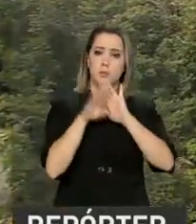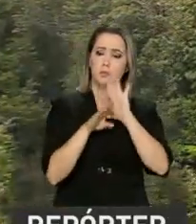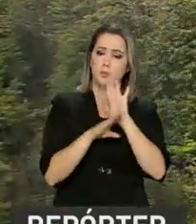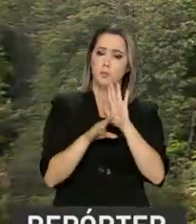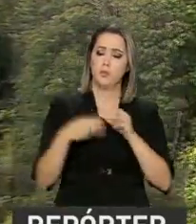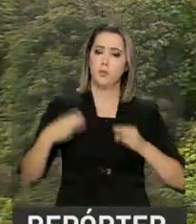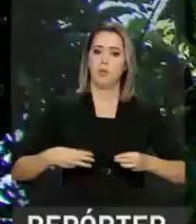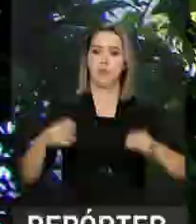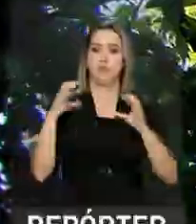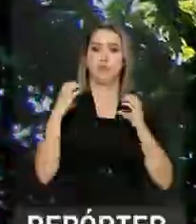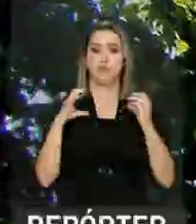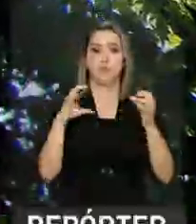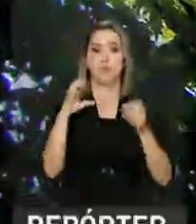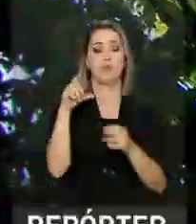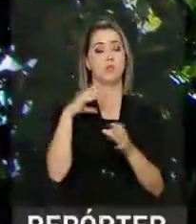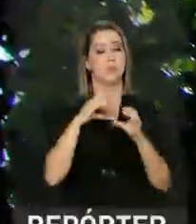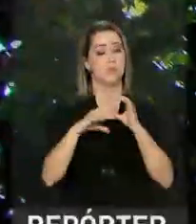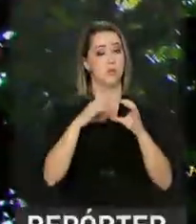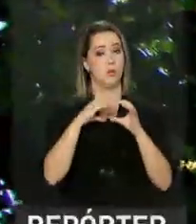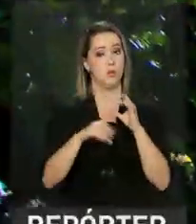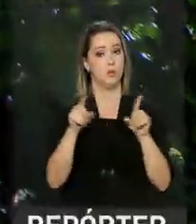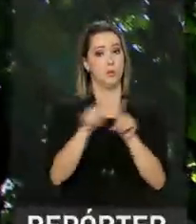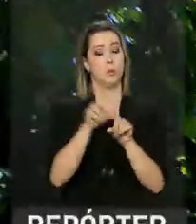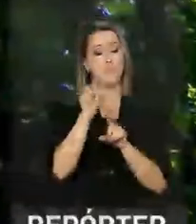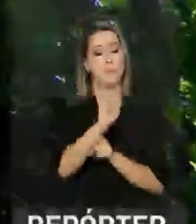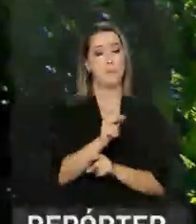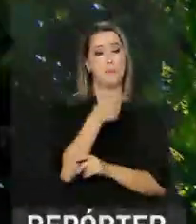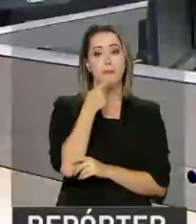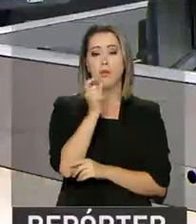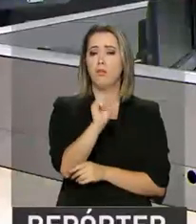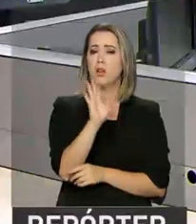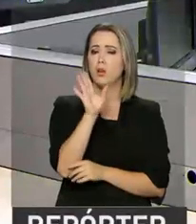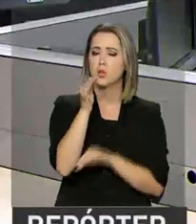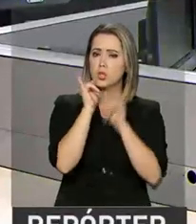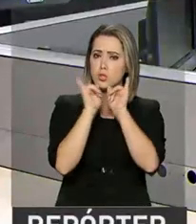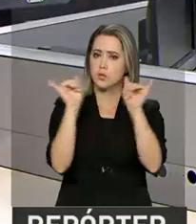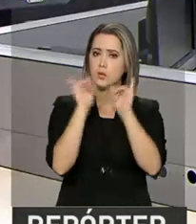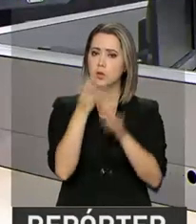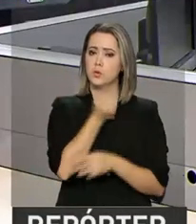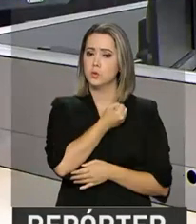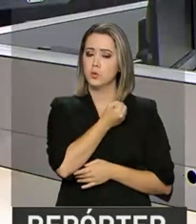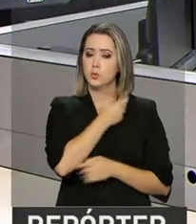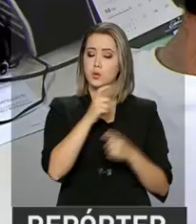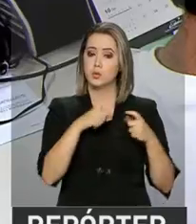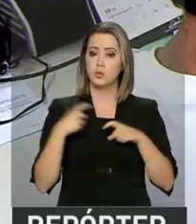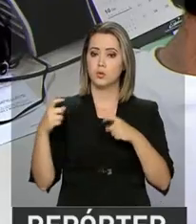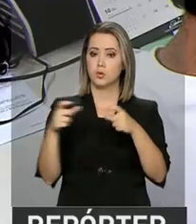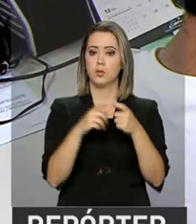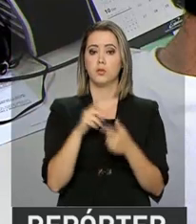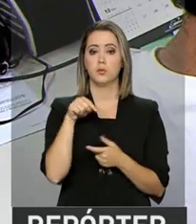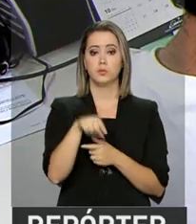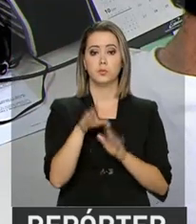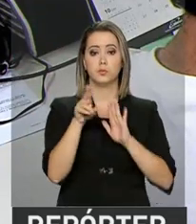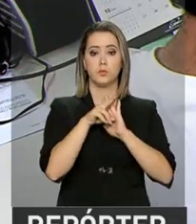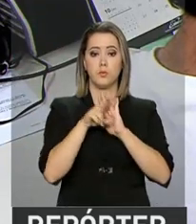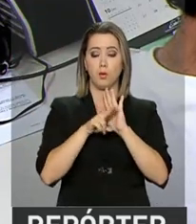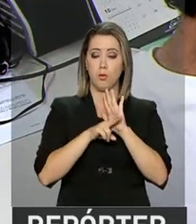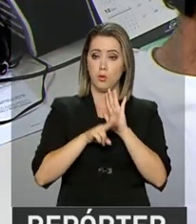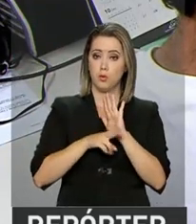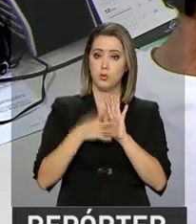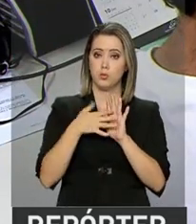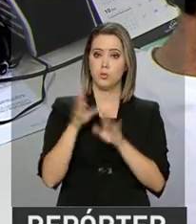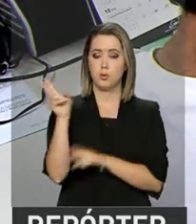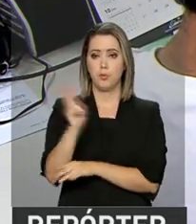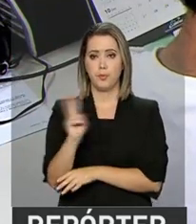pelo Ministério da Ciência Tecnologia inovações e comunicações divulgar os dados da região o programa Vai monitorar o